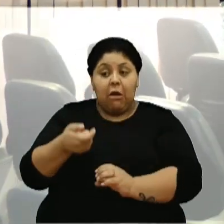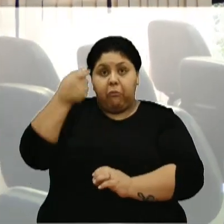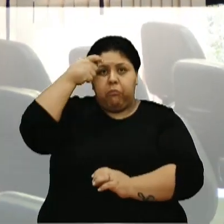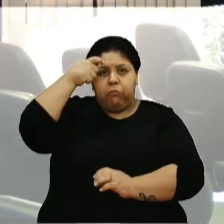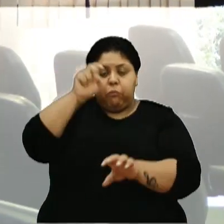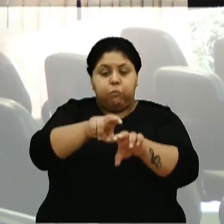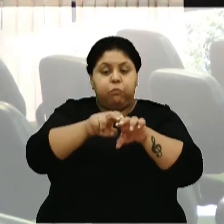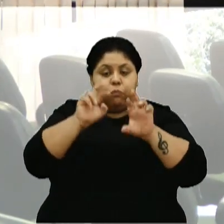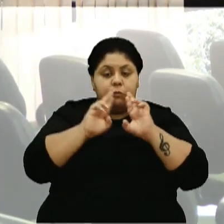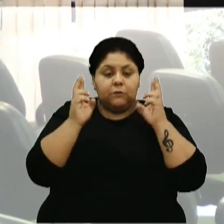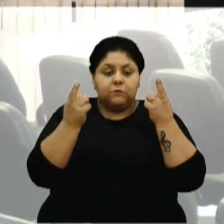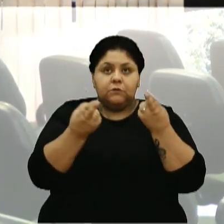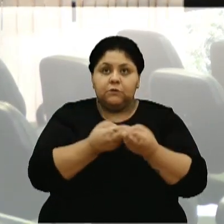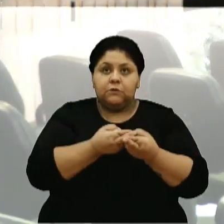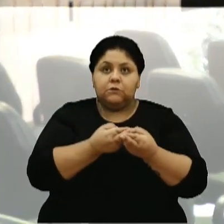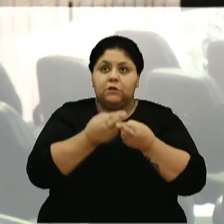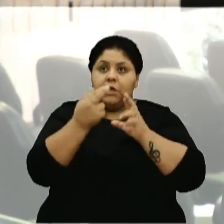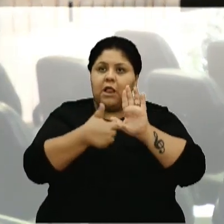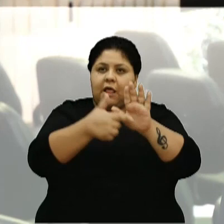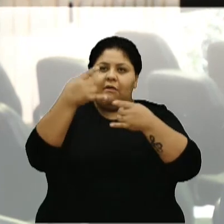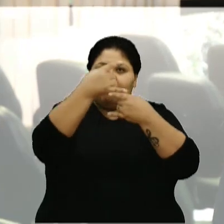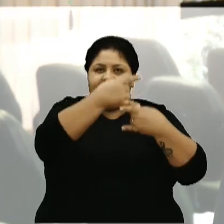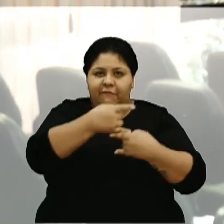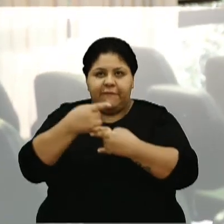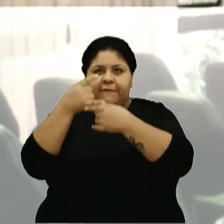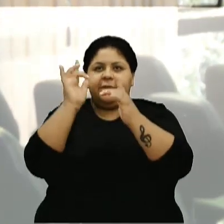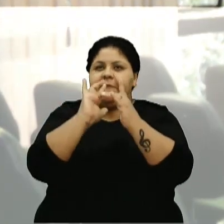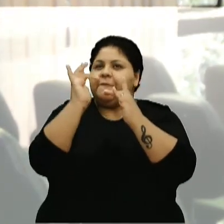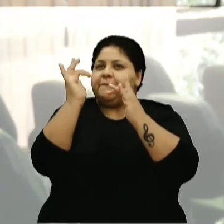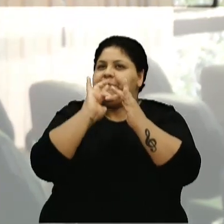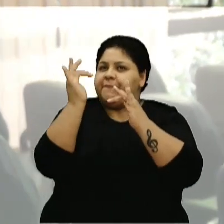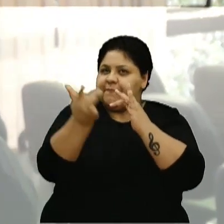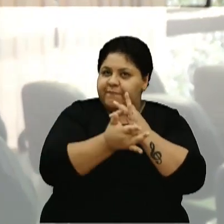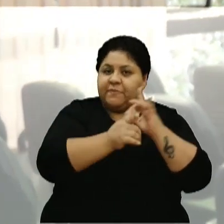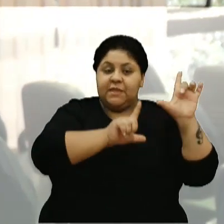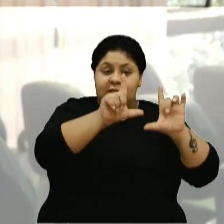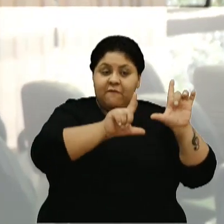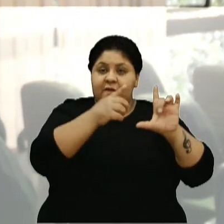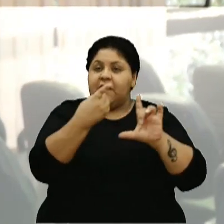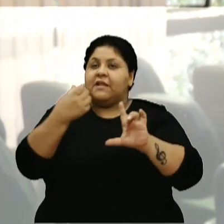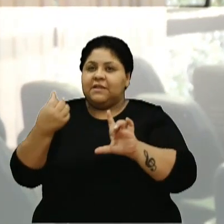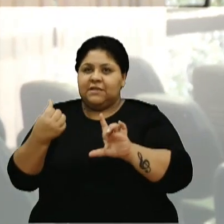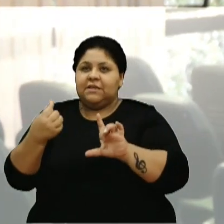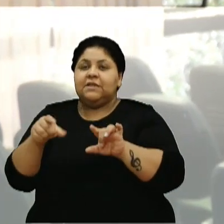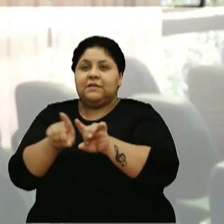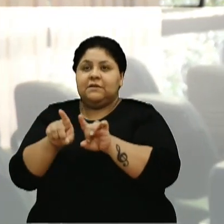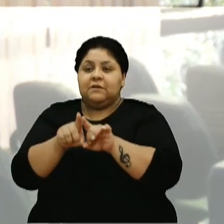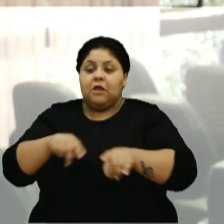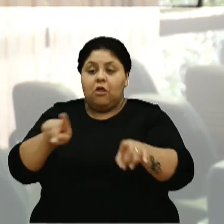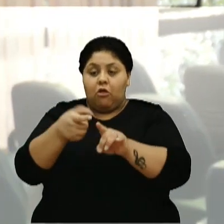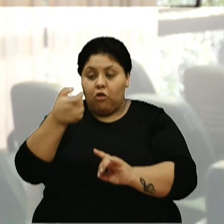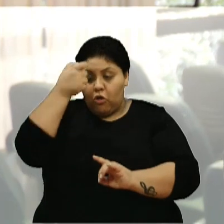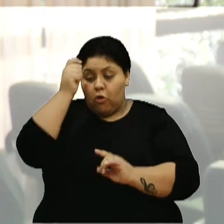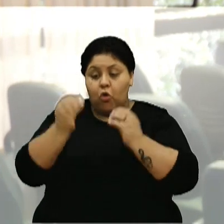que é uma audiência pública, transmitida nas redes sociais, no canal oficial da TV Câmara, para que a população compreenda como